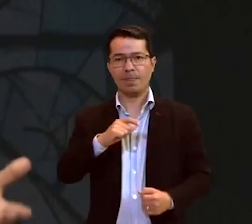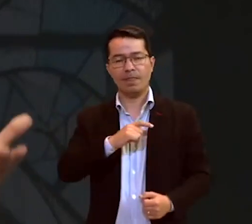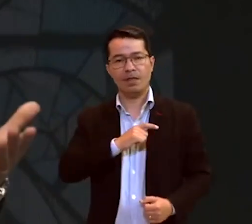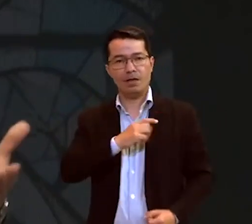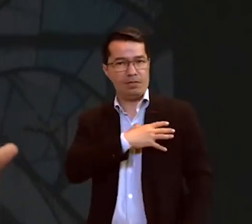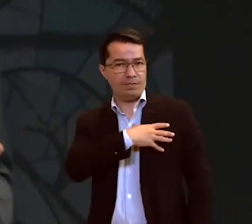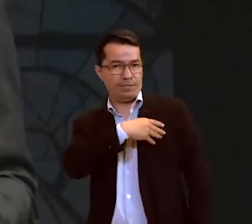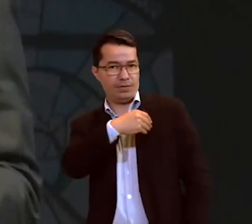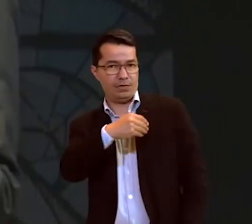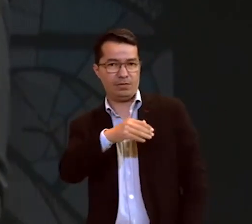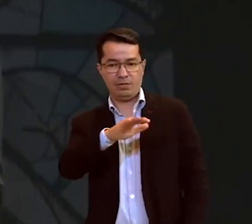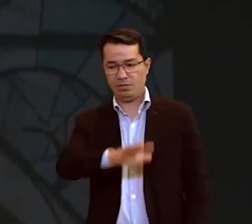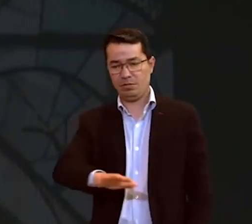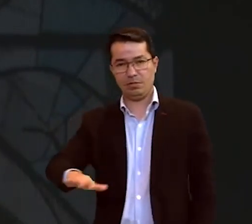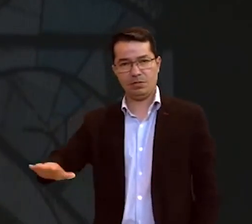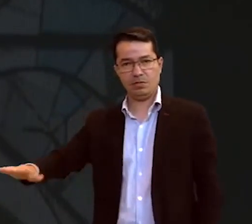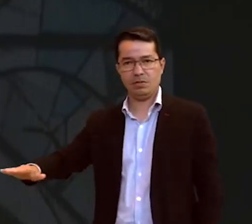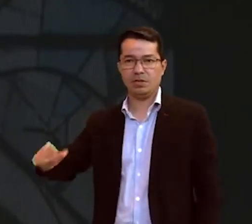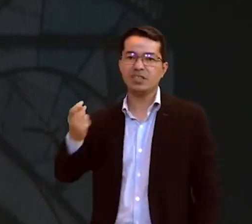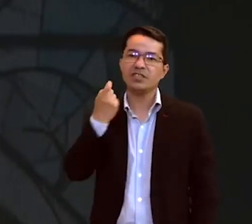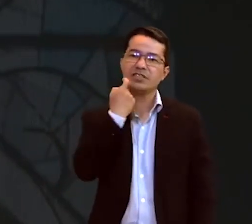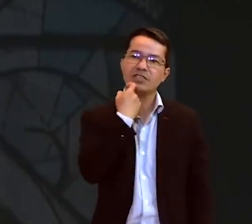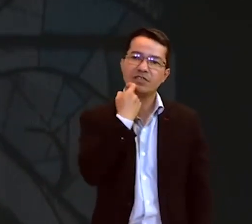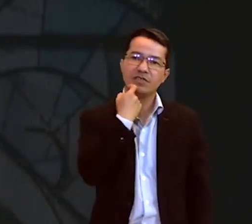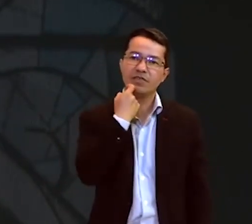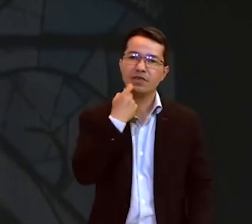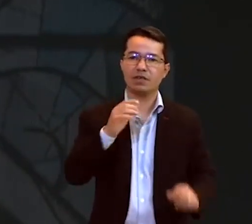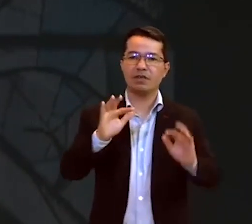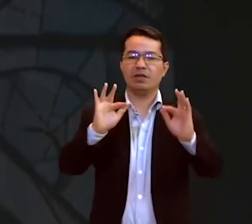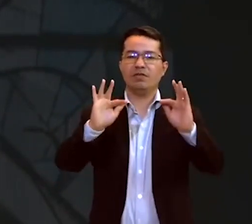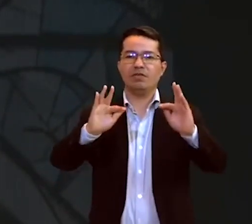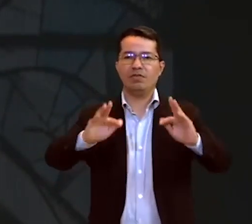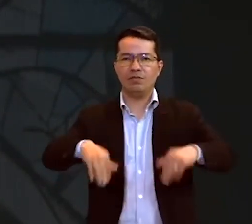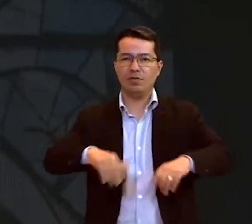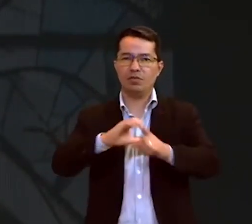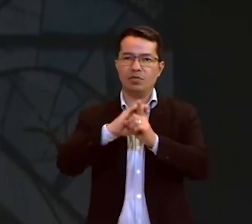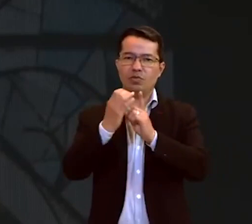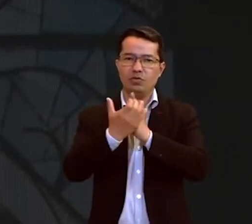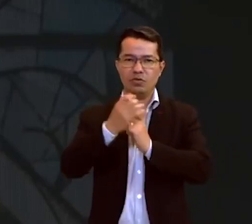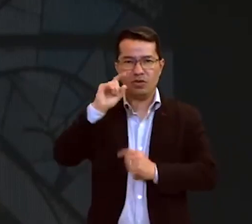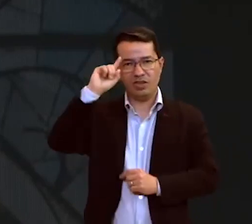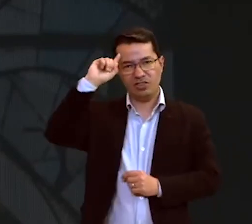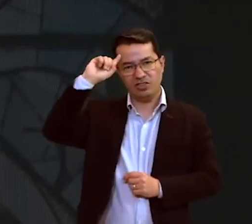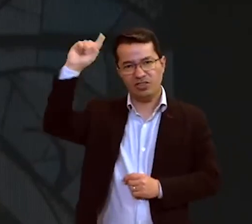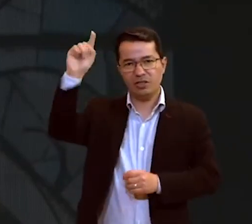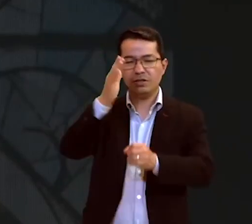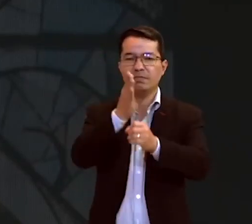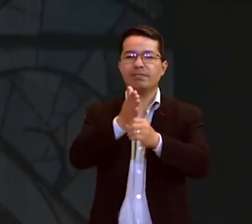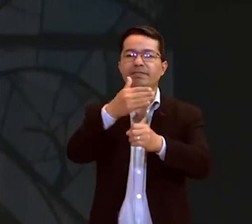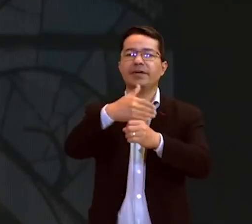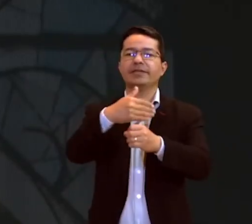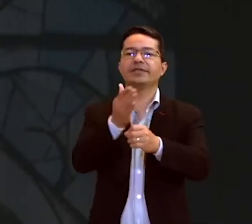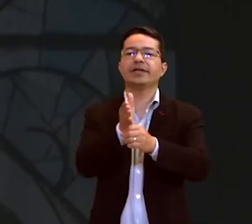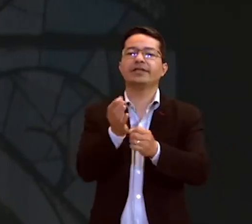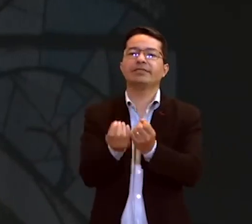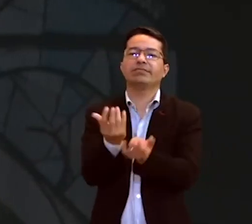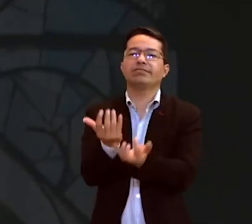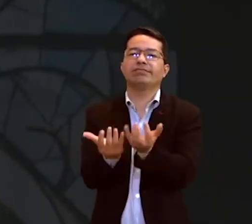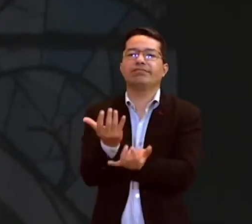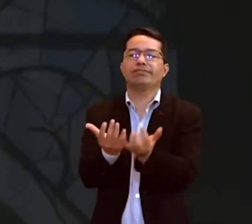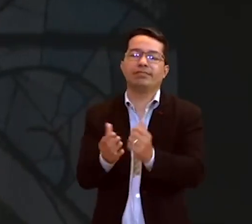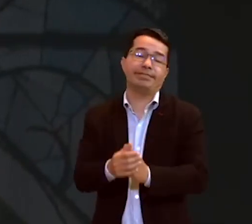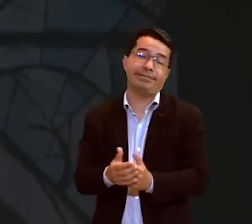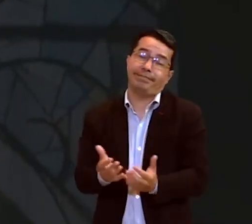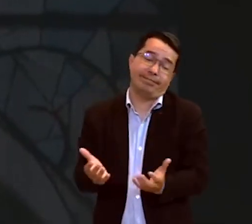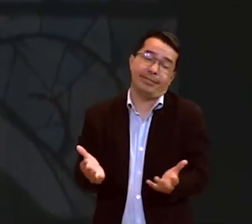estipularam, né, umas crianças, que sexta-feira, depois do culto, é o dia da batatinha. Eu não sei quem deu esse costume para eles, mas eles,